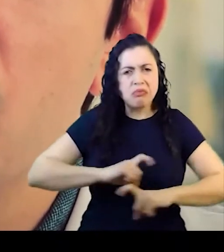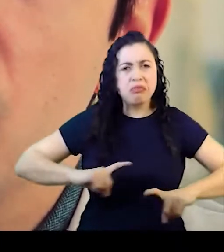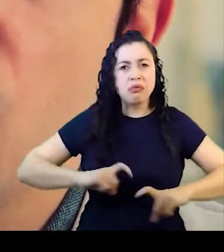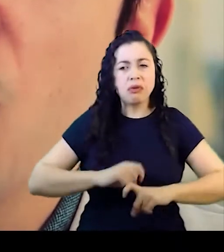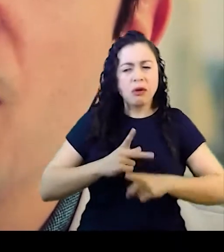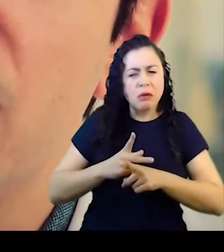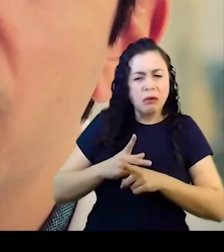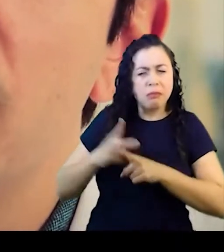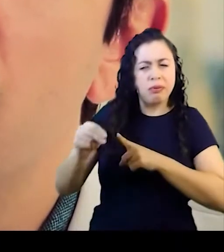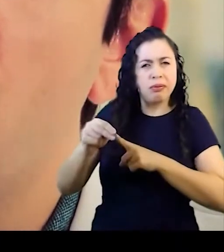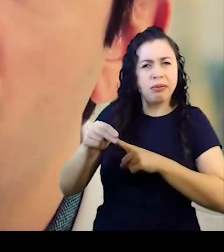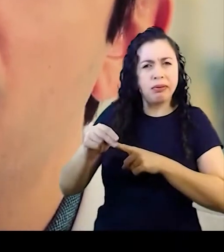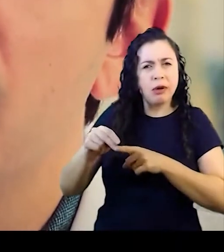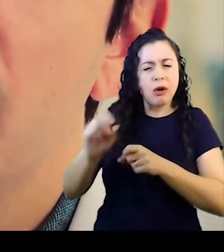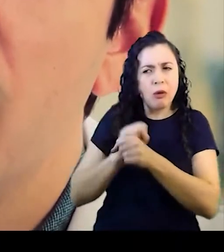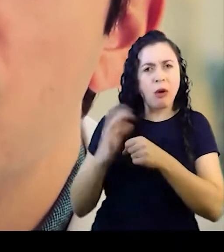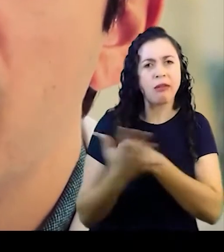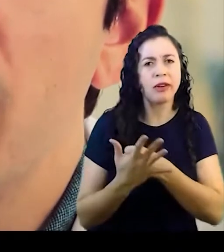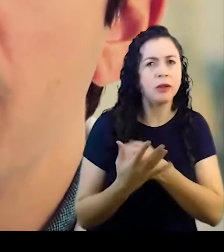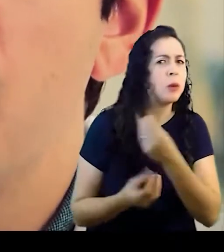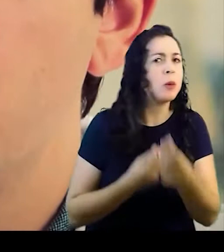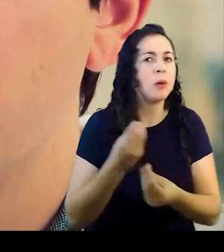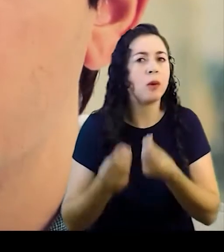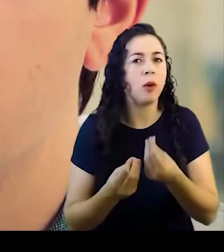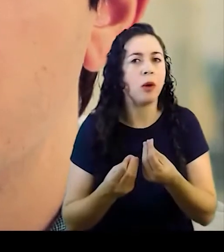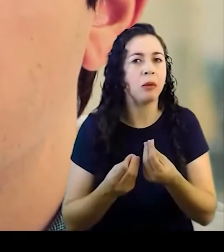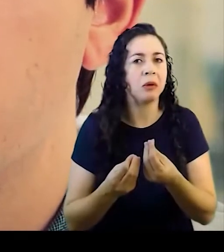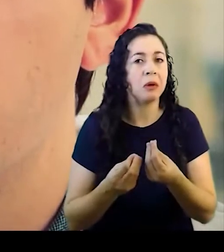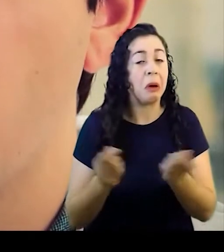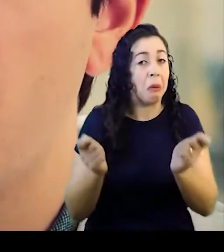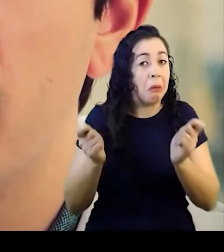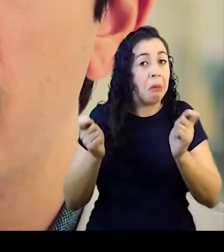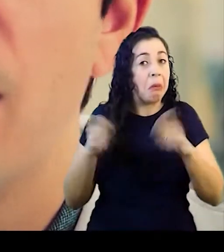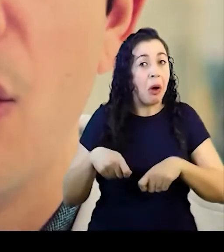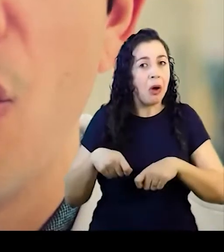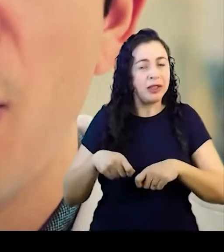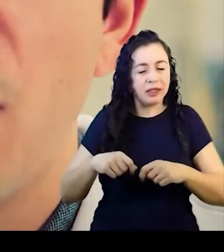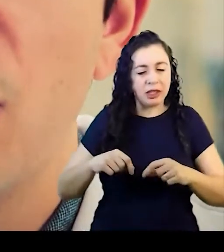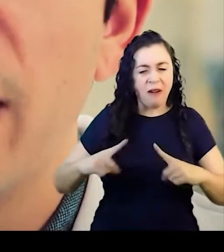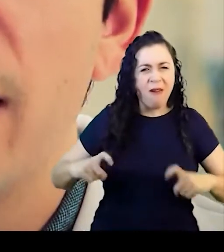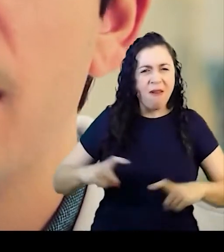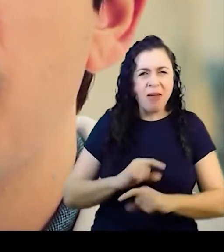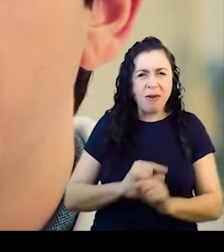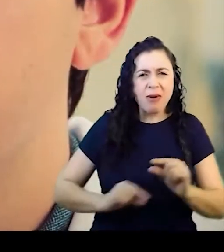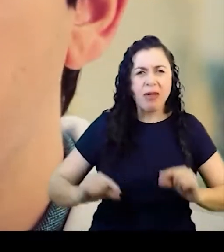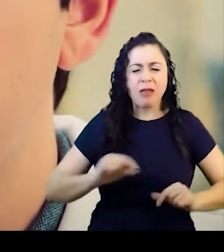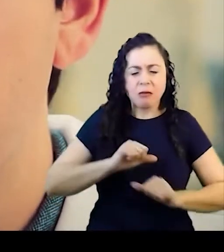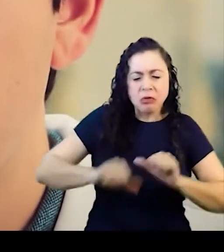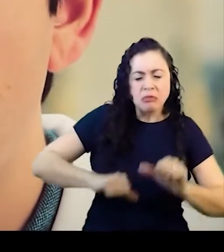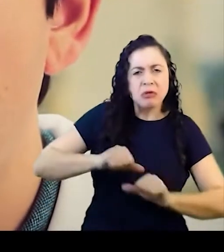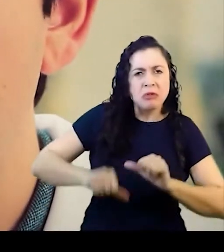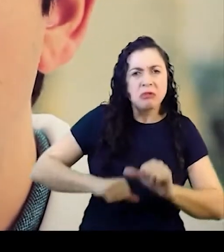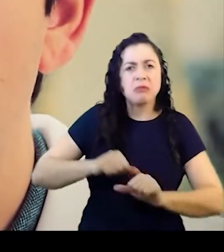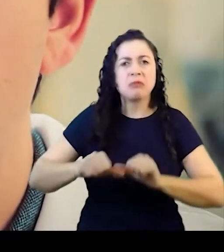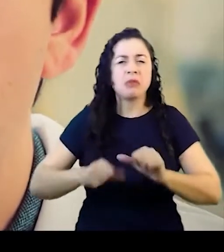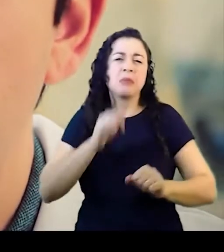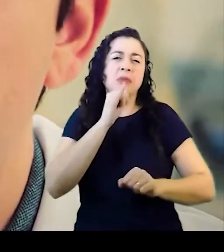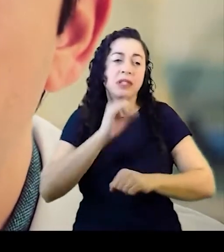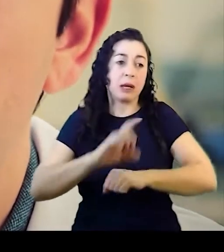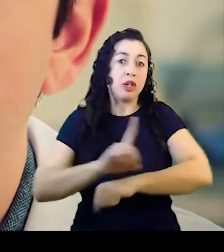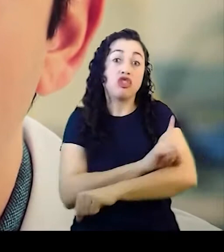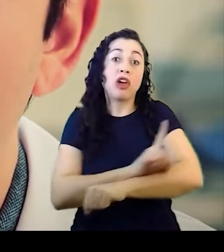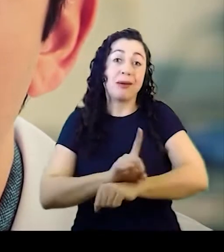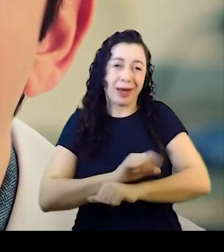infecção do Covid-19. Então, será que modificações da microbiota como acontece em pacientes diabéticos,